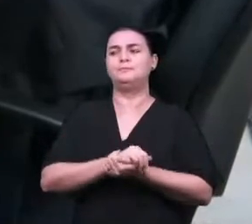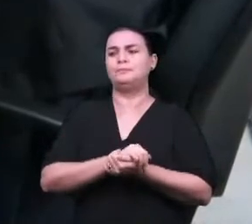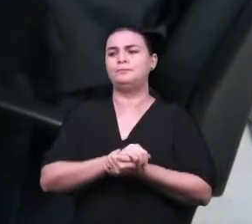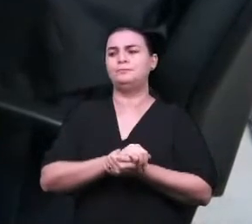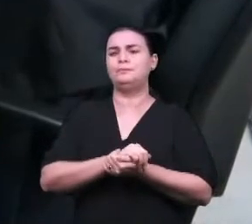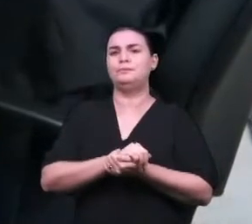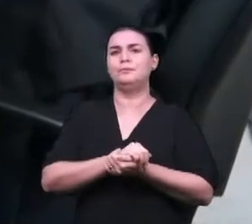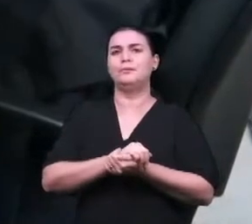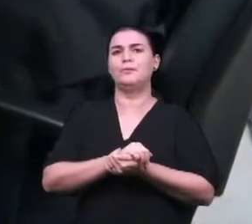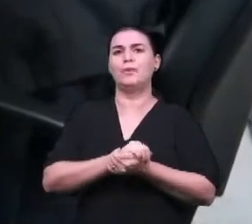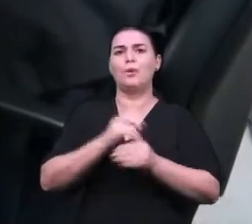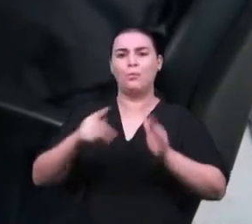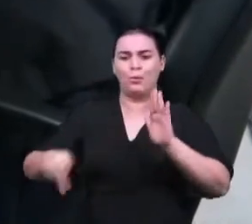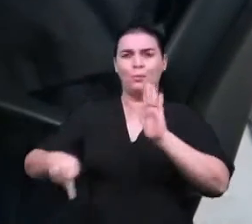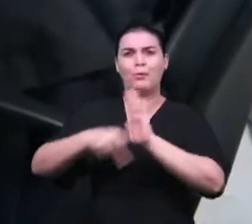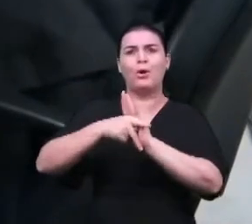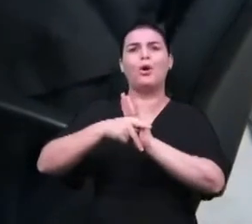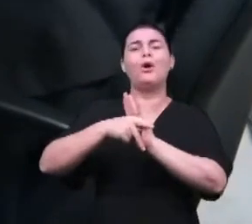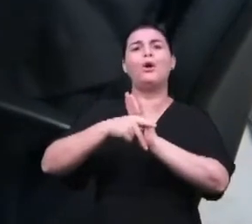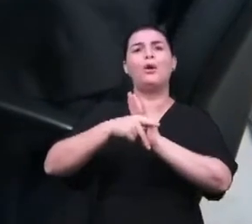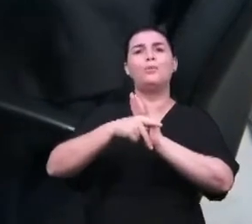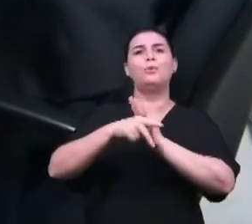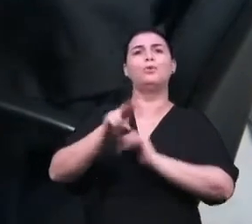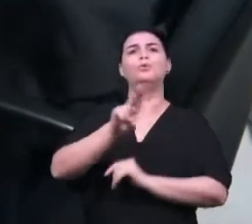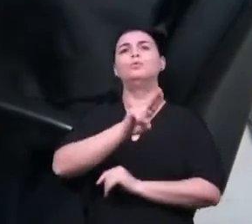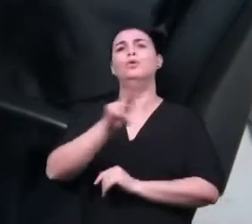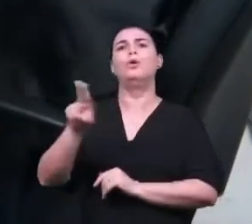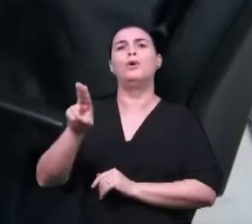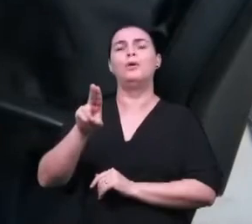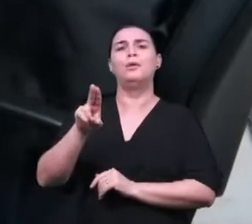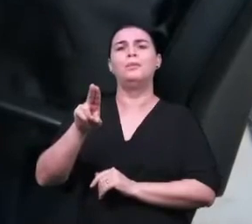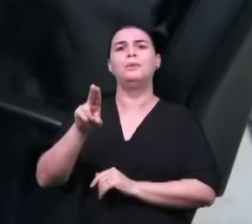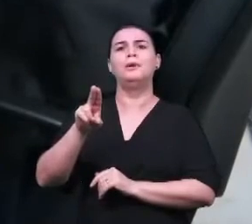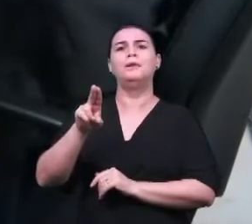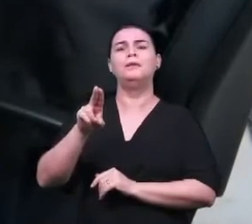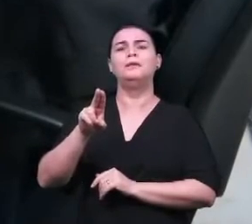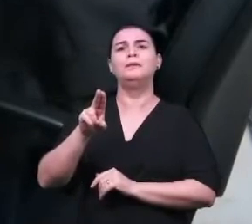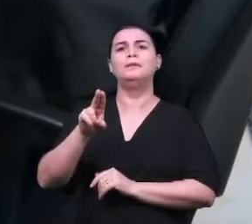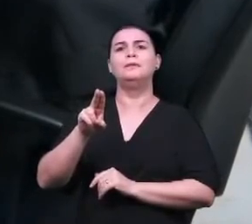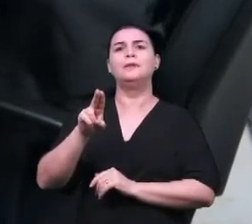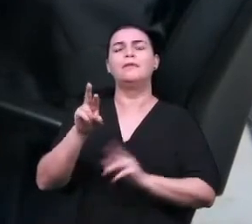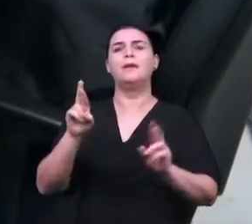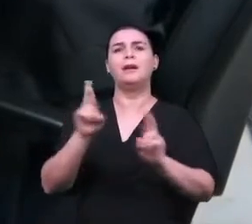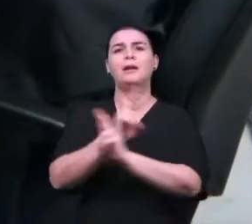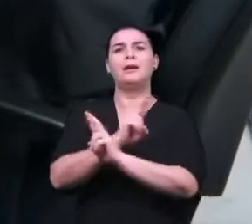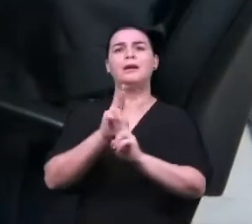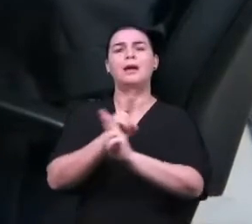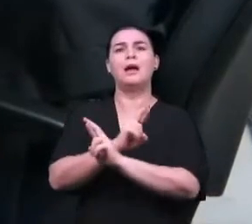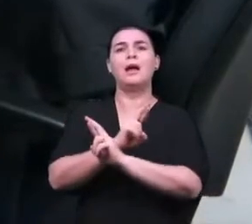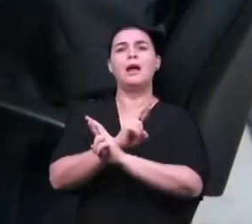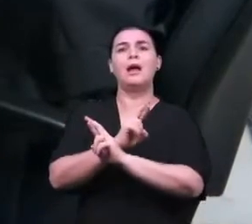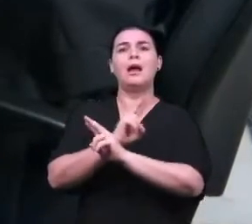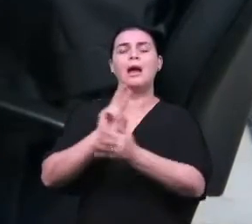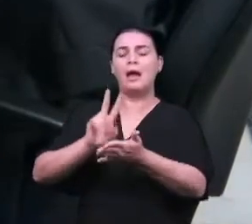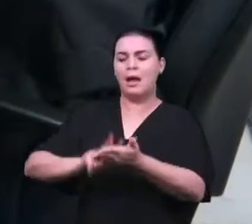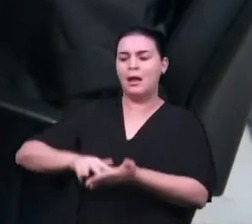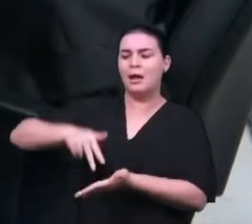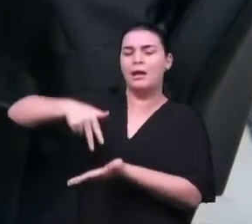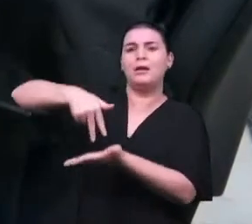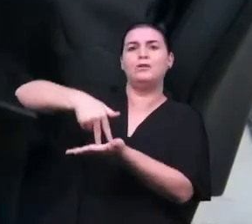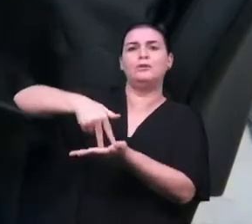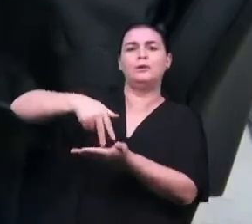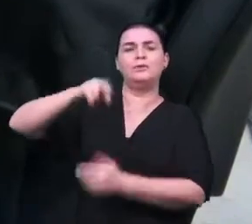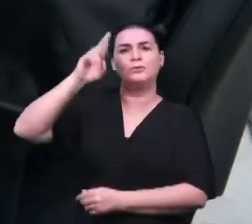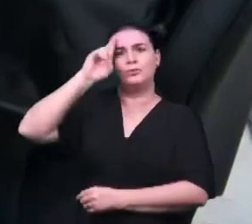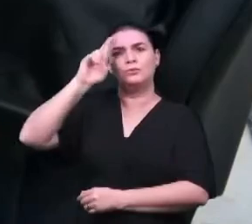como o próprio nome já disse, estava profeticamente se reportando à ressurreição do